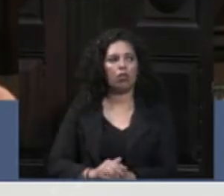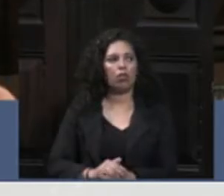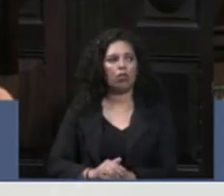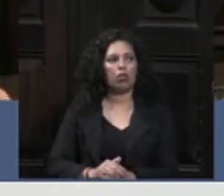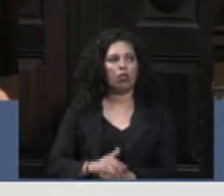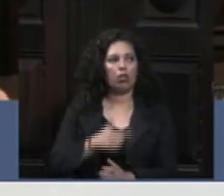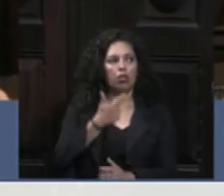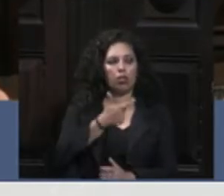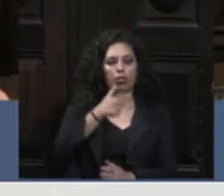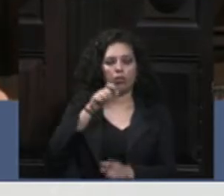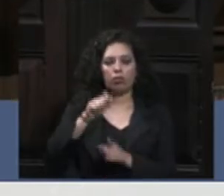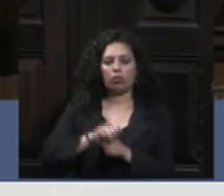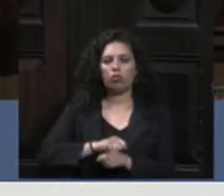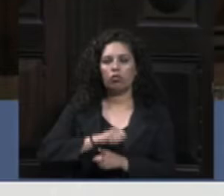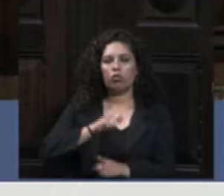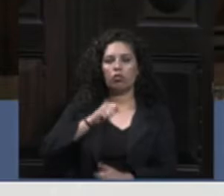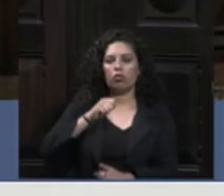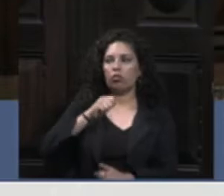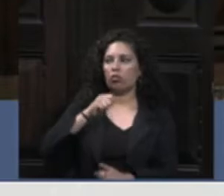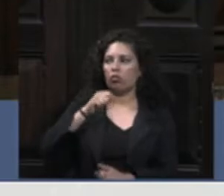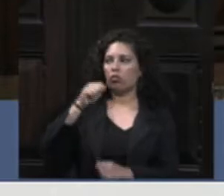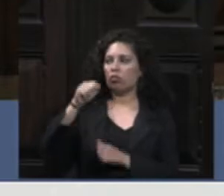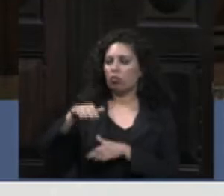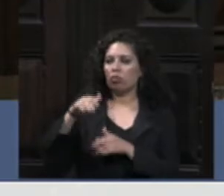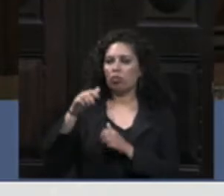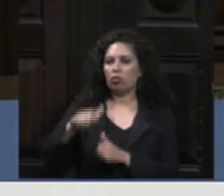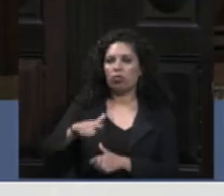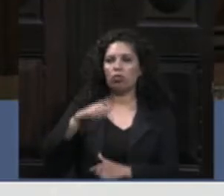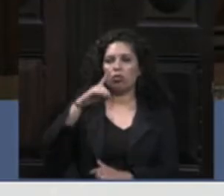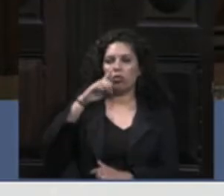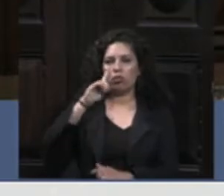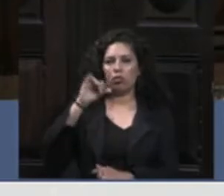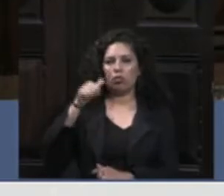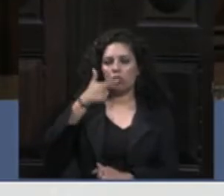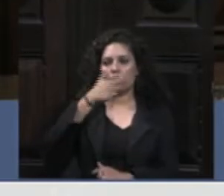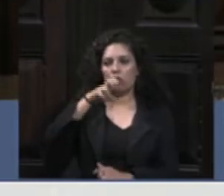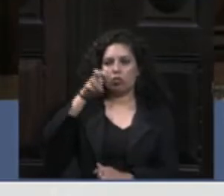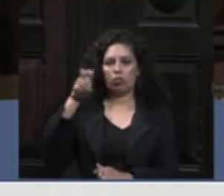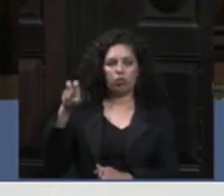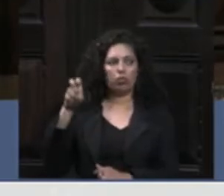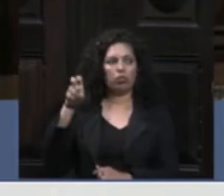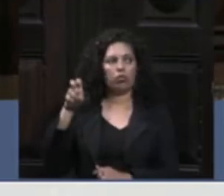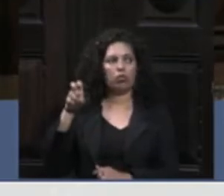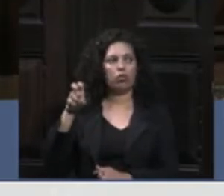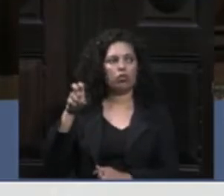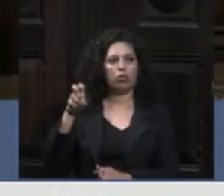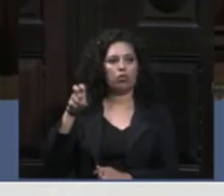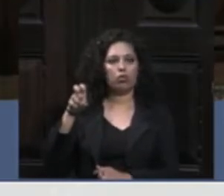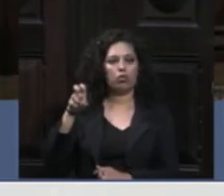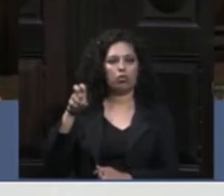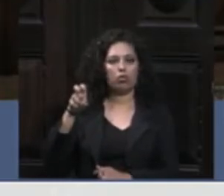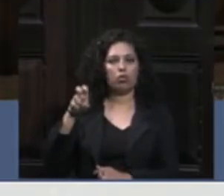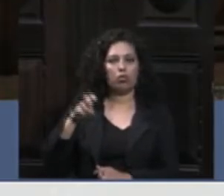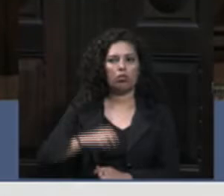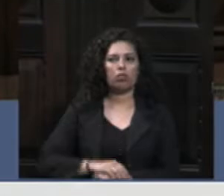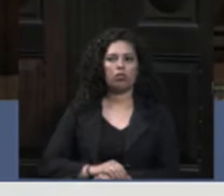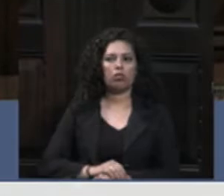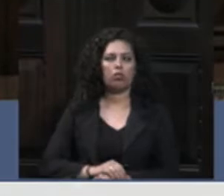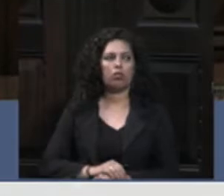25 de setembro, com o sol no signo de Libra,